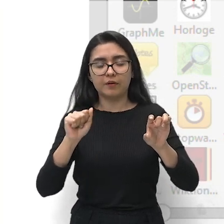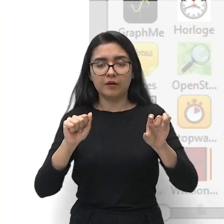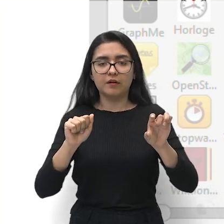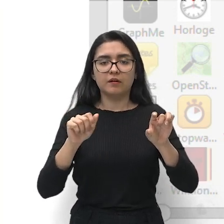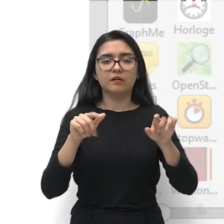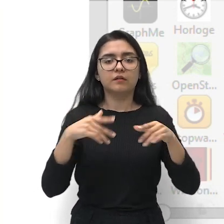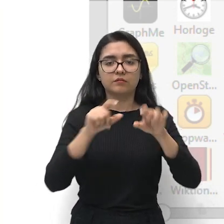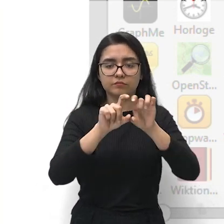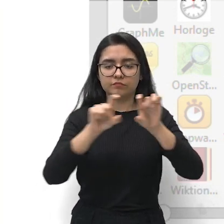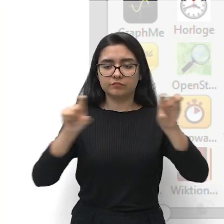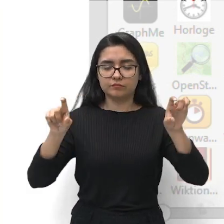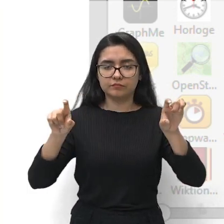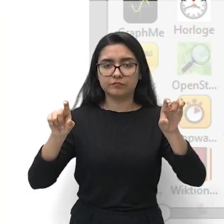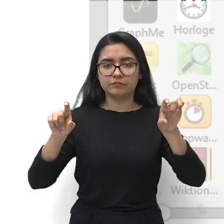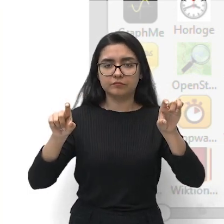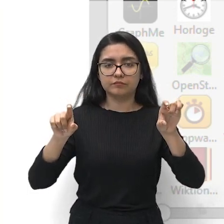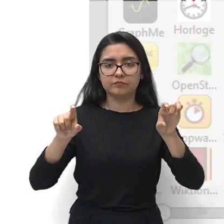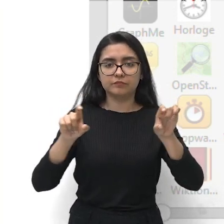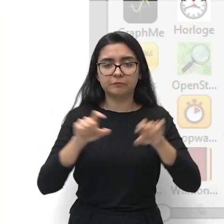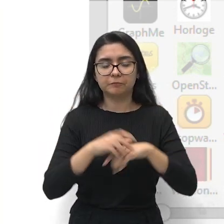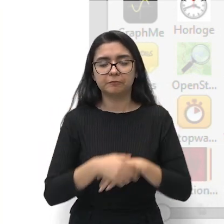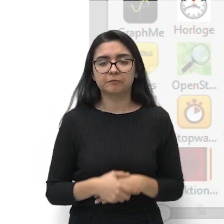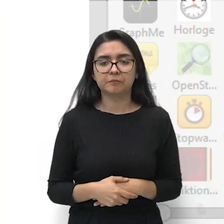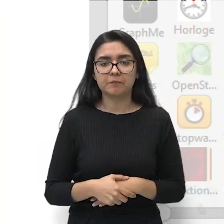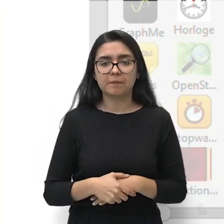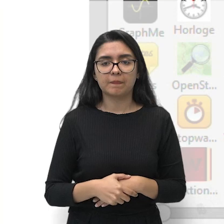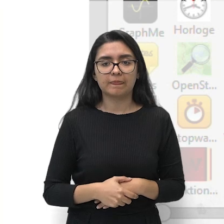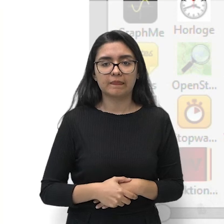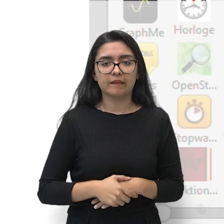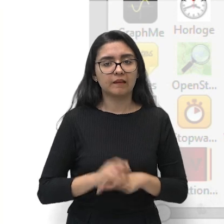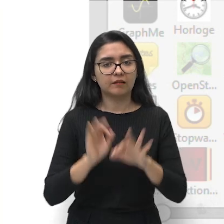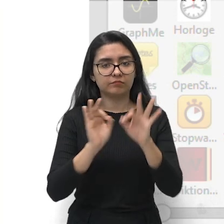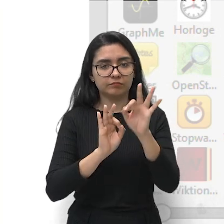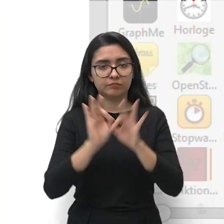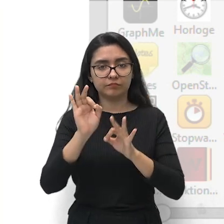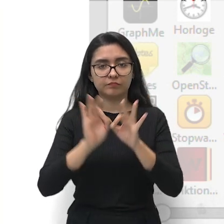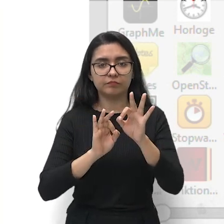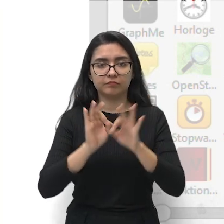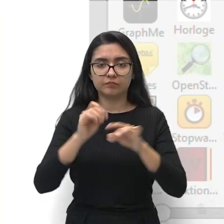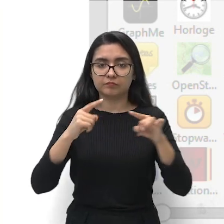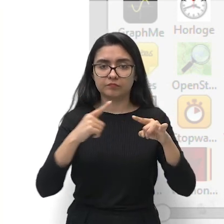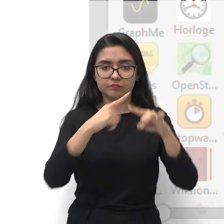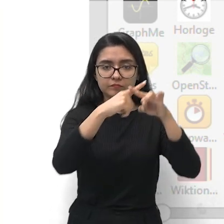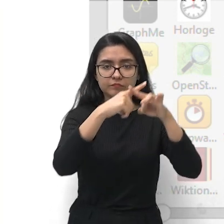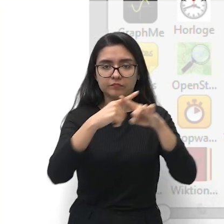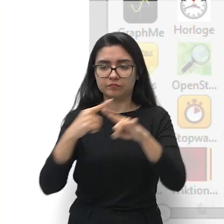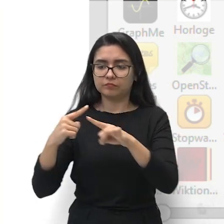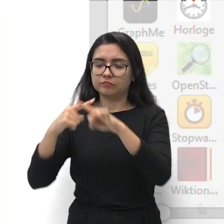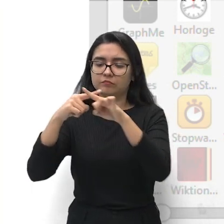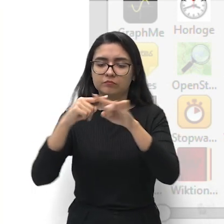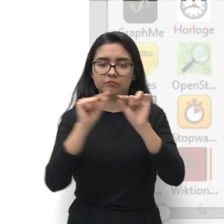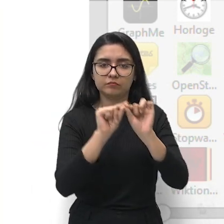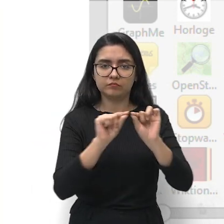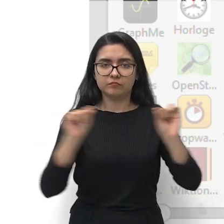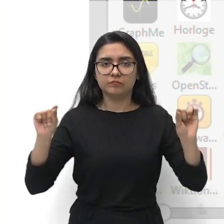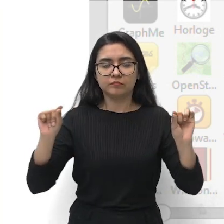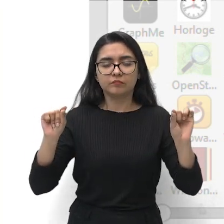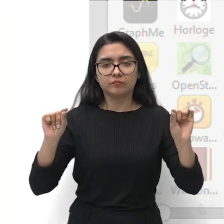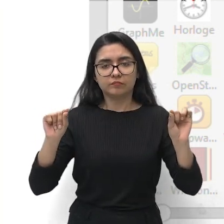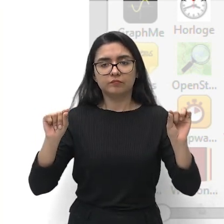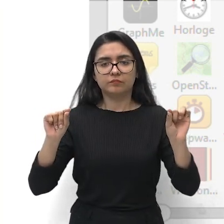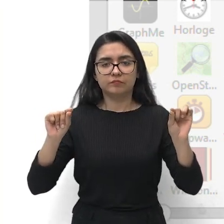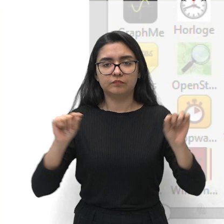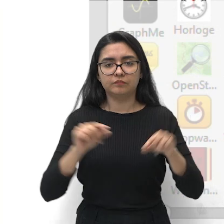de modo que a régua ela fique, né, justa com as interseções dos arcos obtidos aqui, ó,